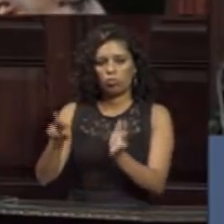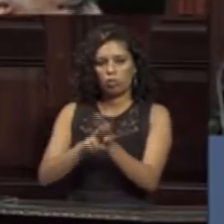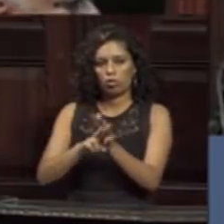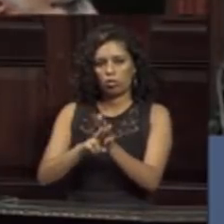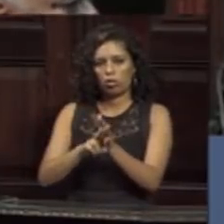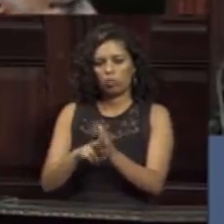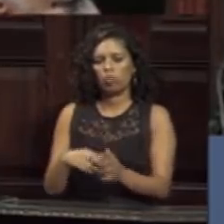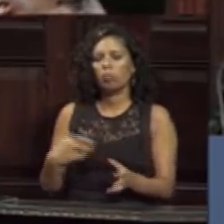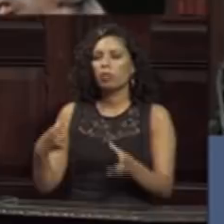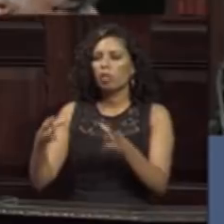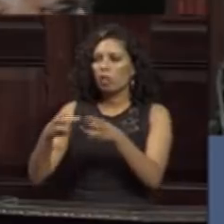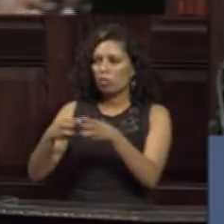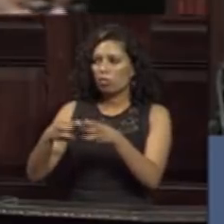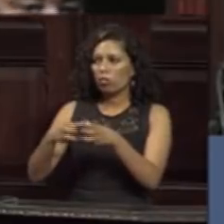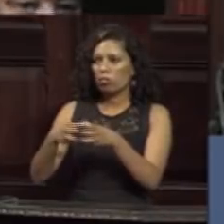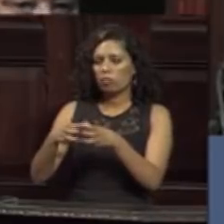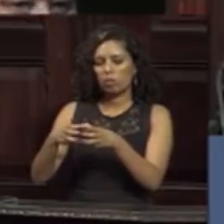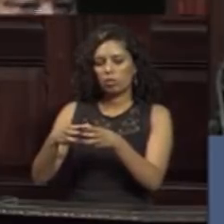Pela Comissão